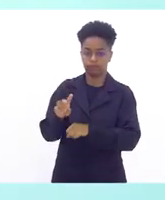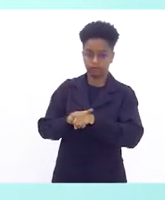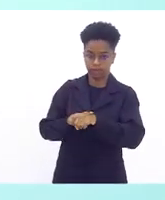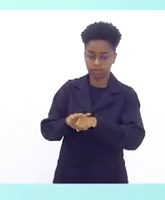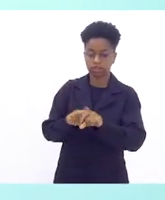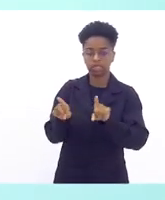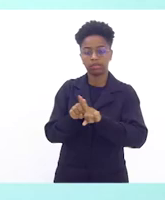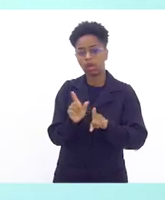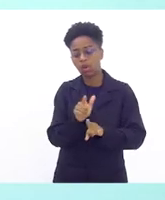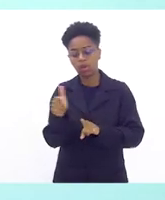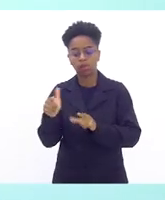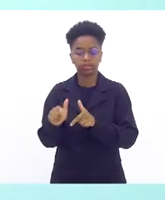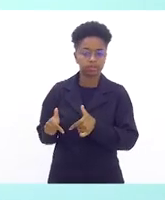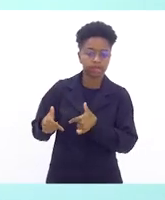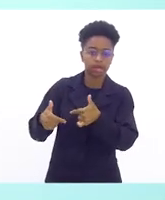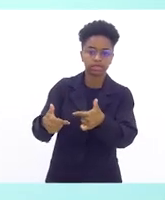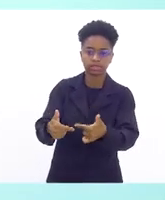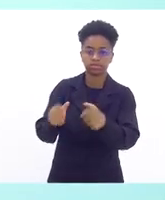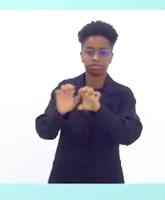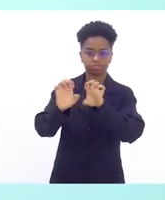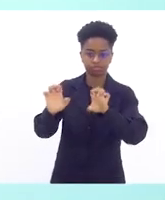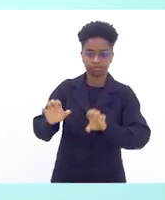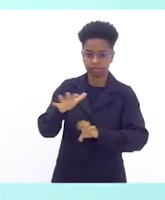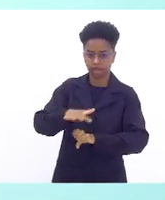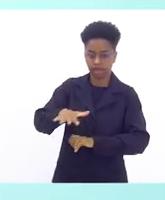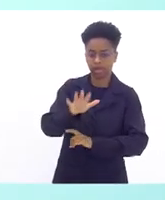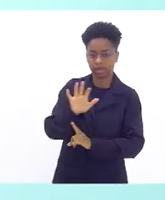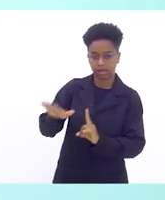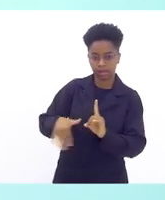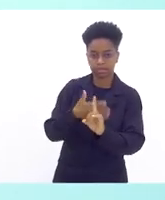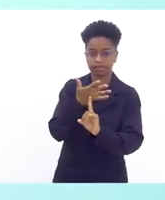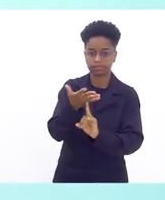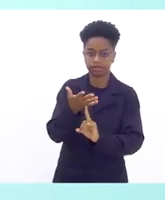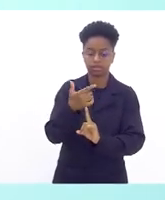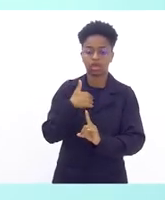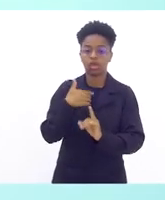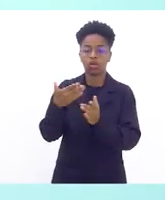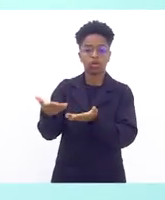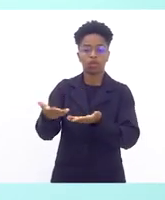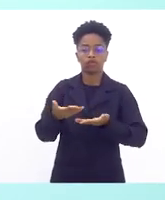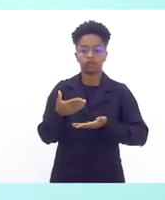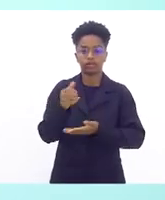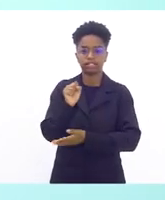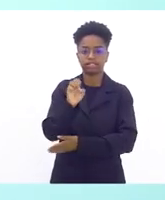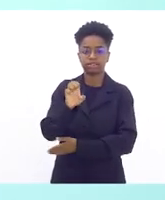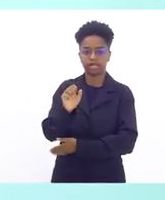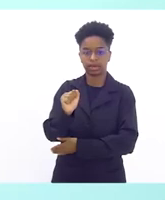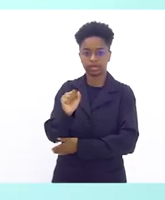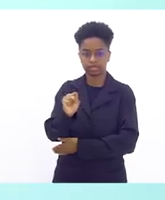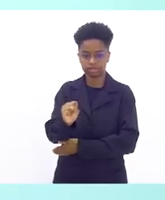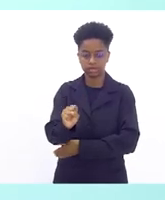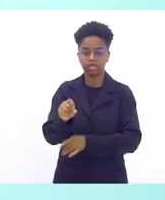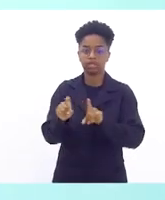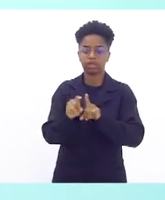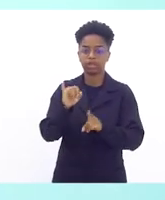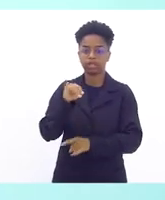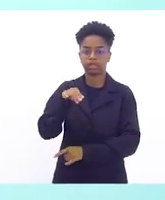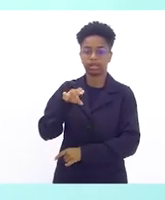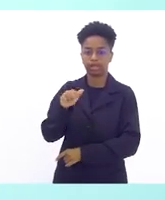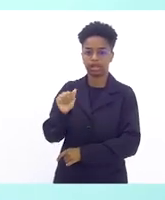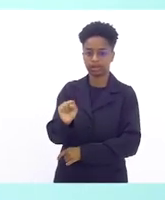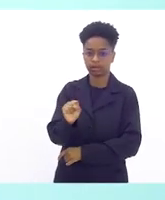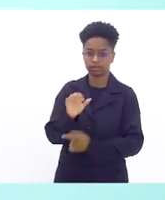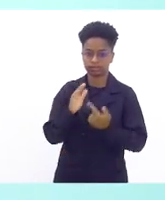estruturantes na área do meio ambiente eu gostaria de convidar aqui a Césio Enéa para fazer e apresentação